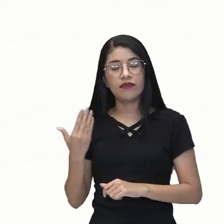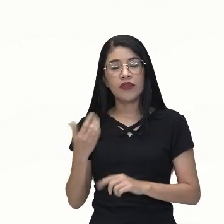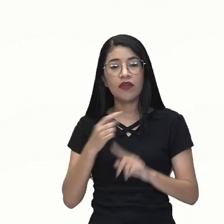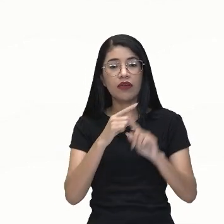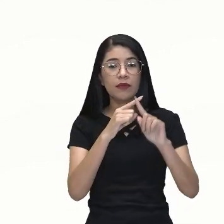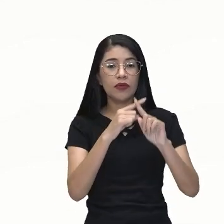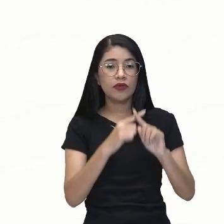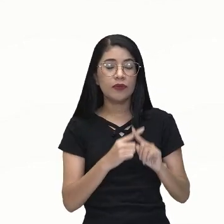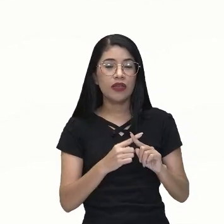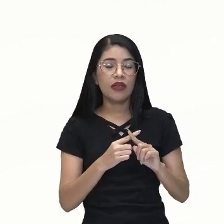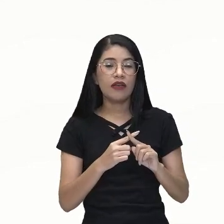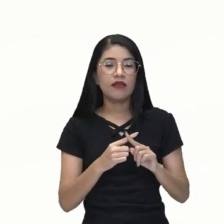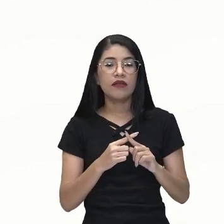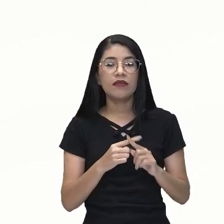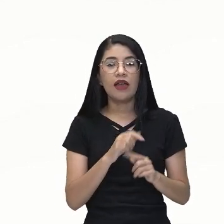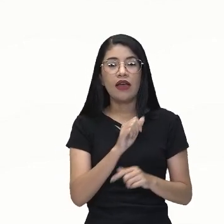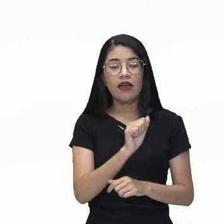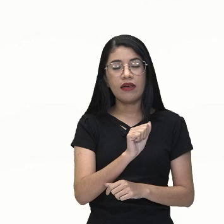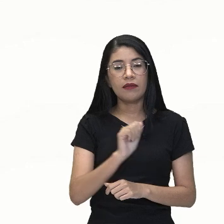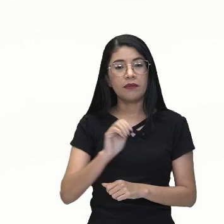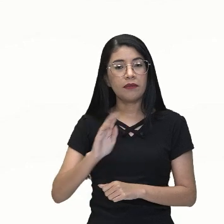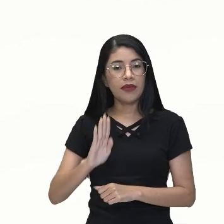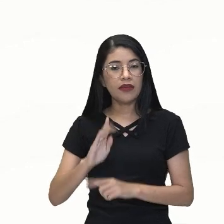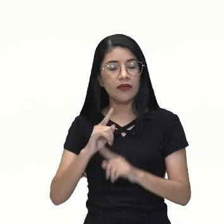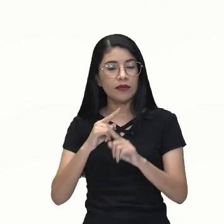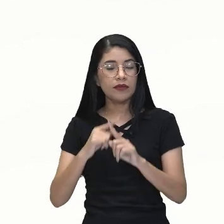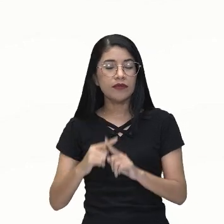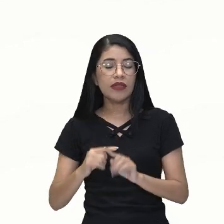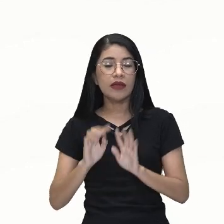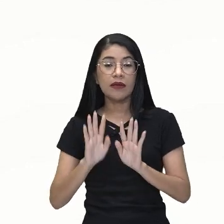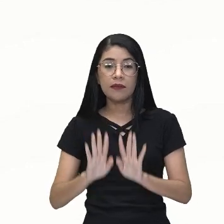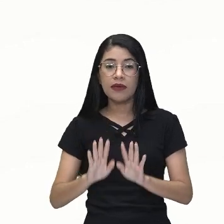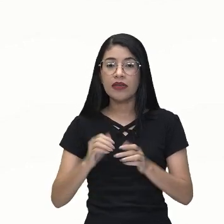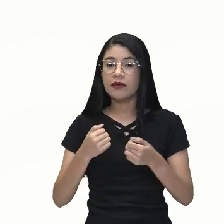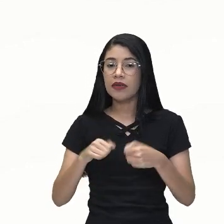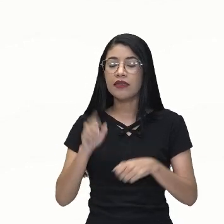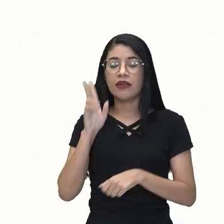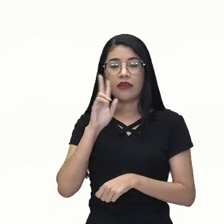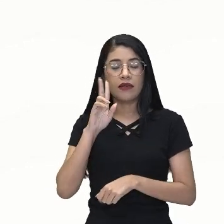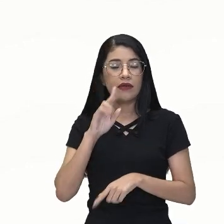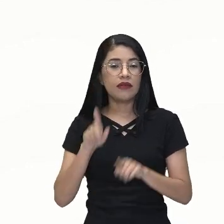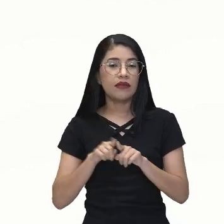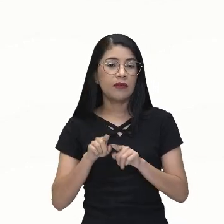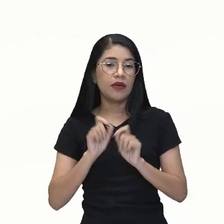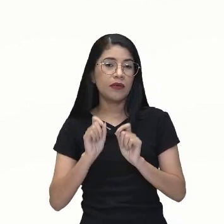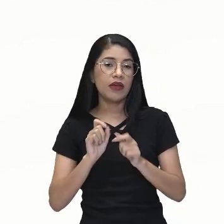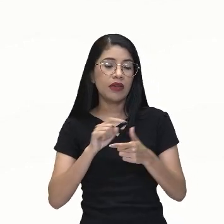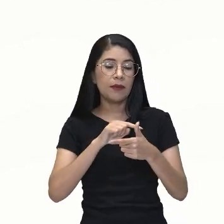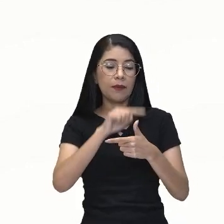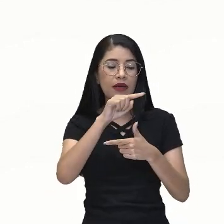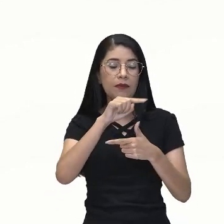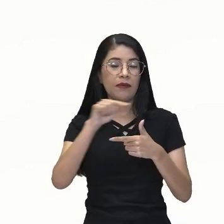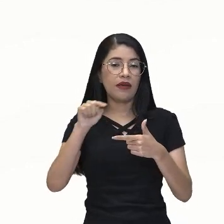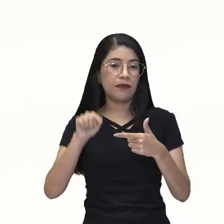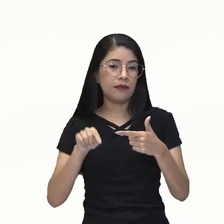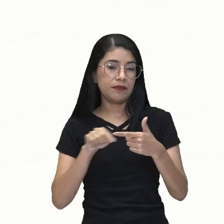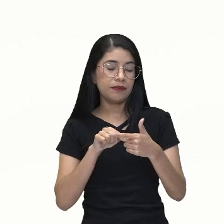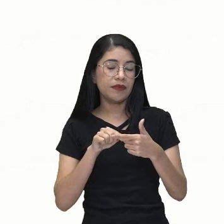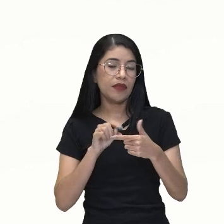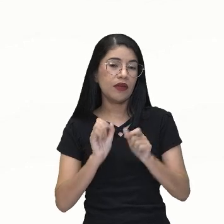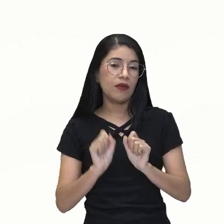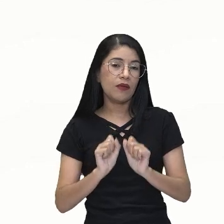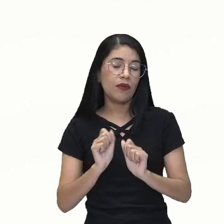multiplica as duas medidas dos lados. Lembrando que esses lados, eles podem ser chamados